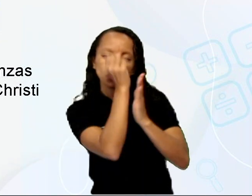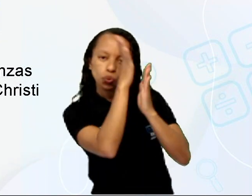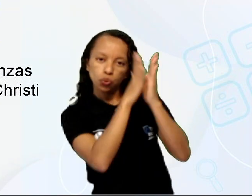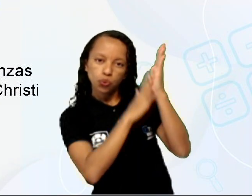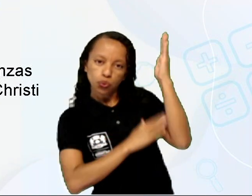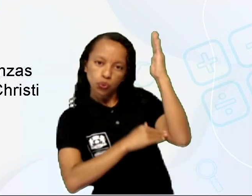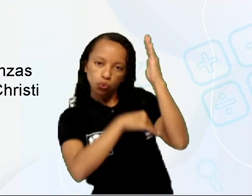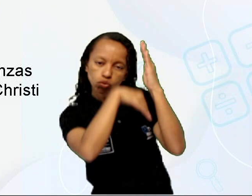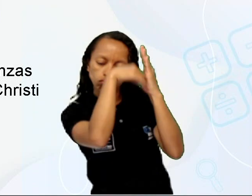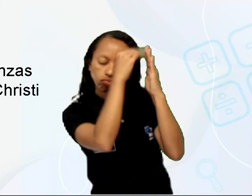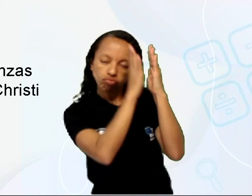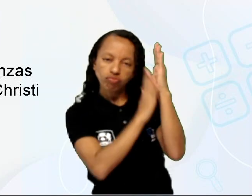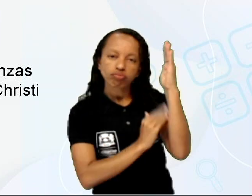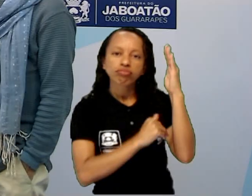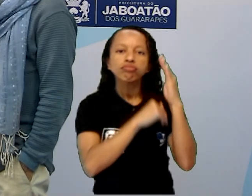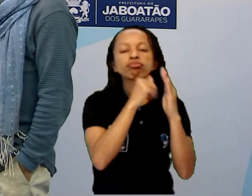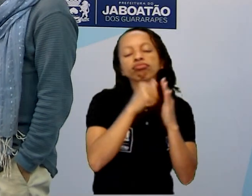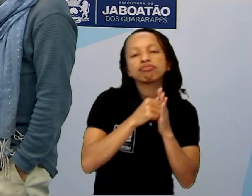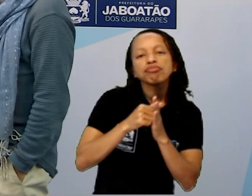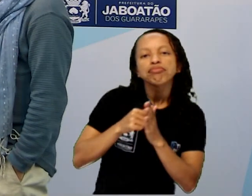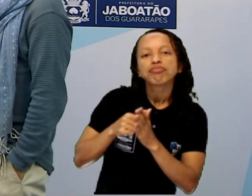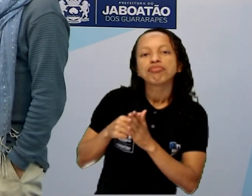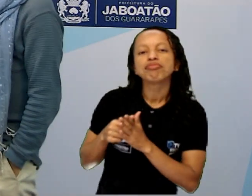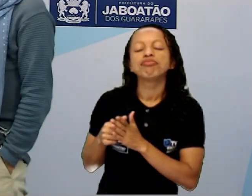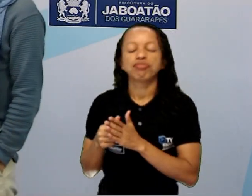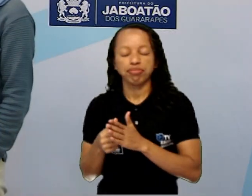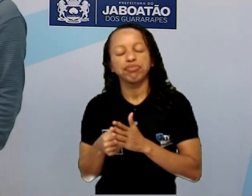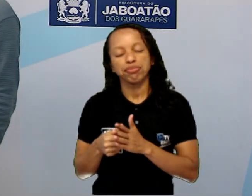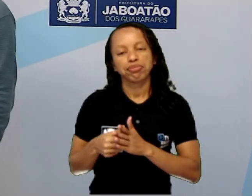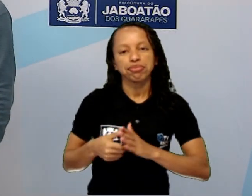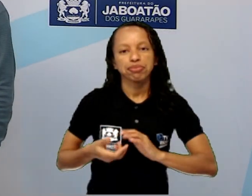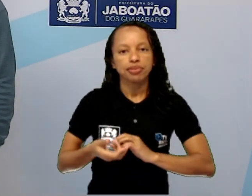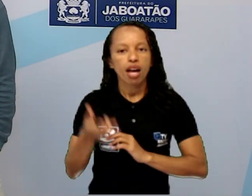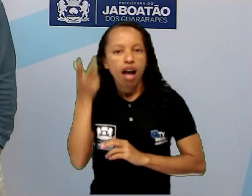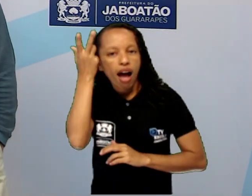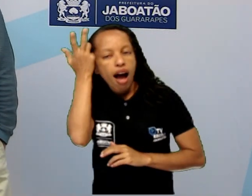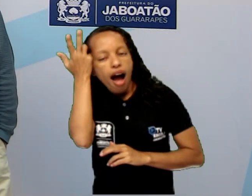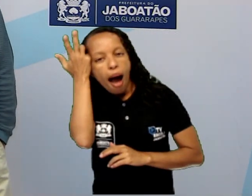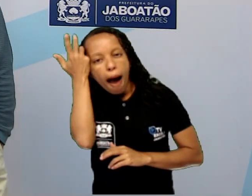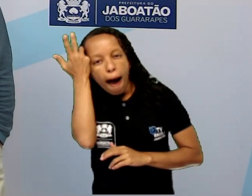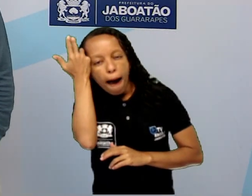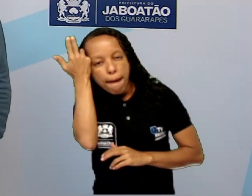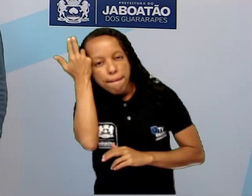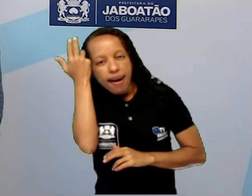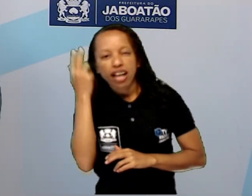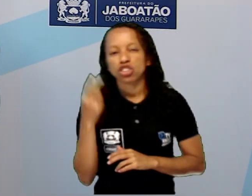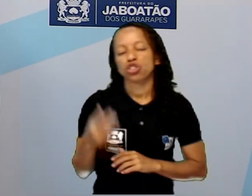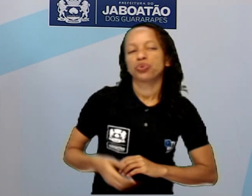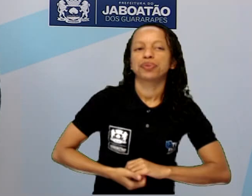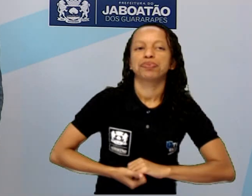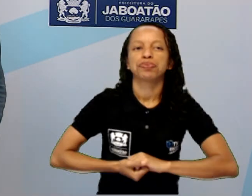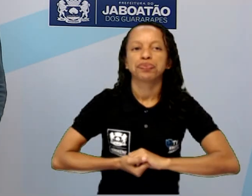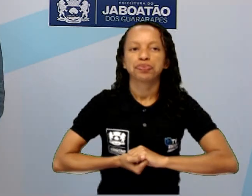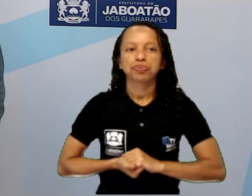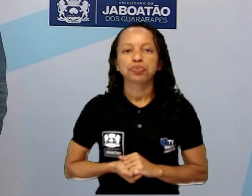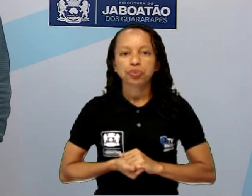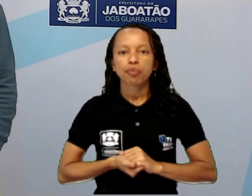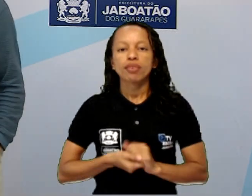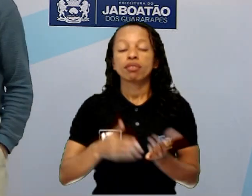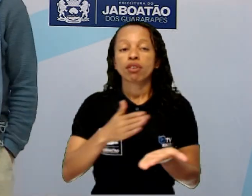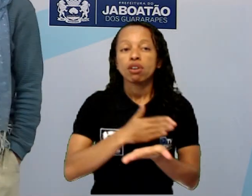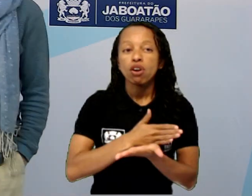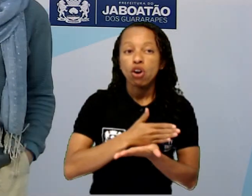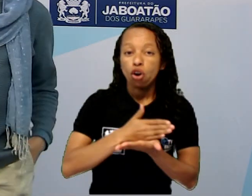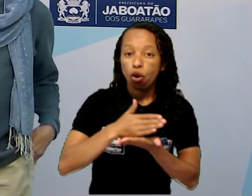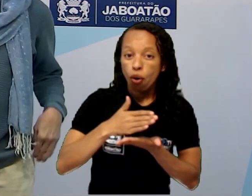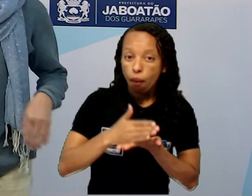que é o ciclo da Páscoa. Esse ciclo ele tem início na quarta-feira de cinzas e vai até o dia de Corpus Christi,